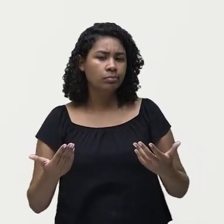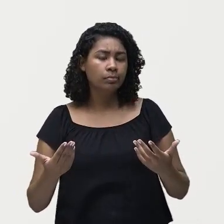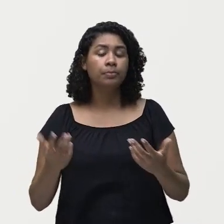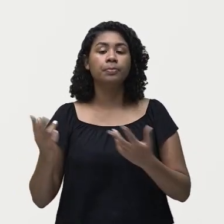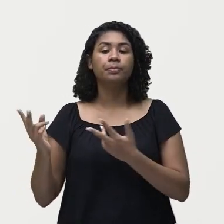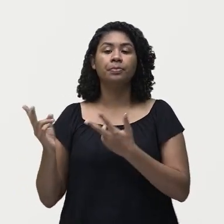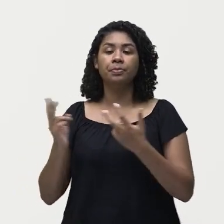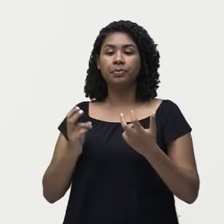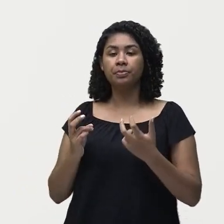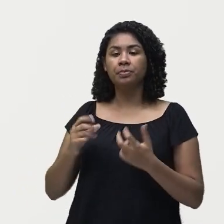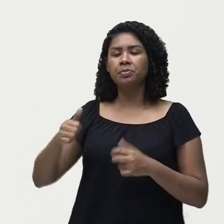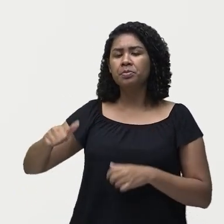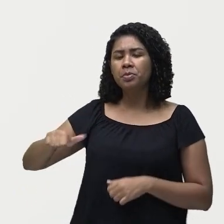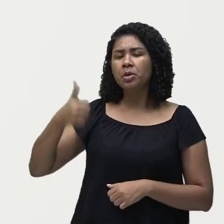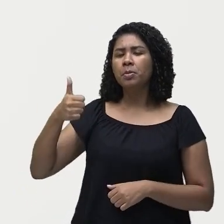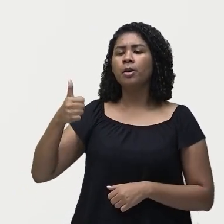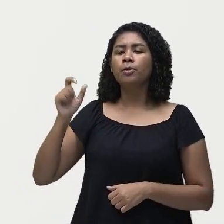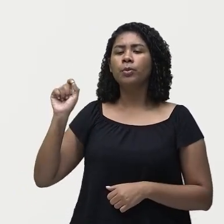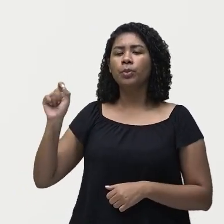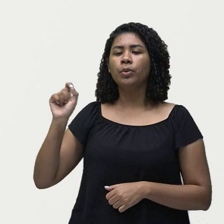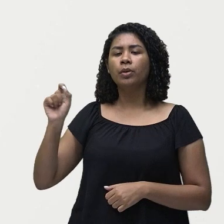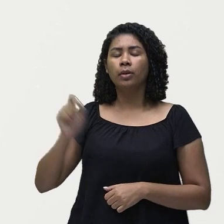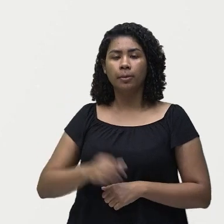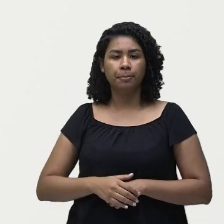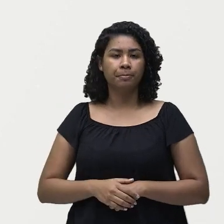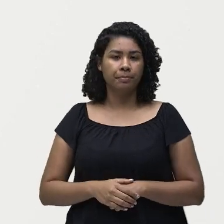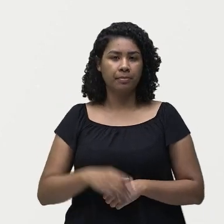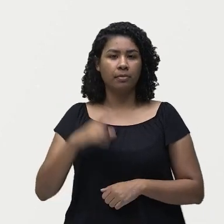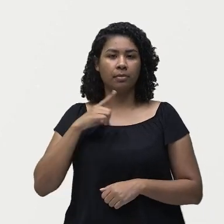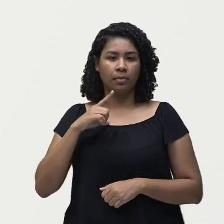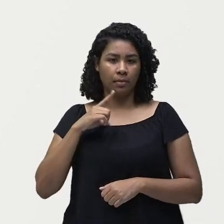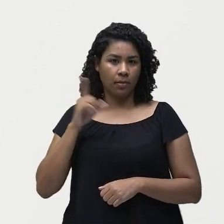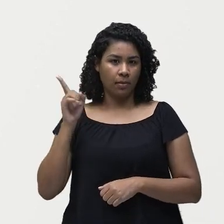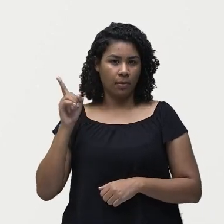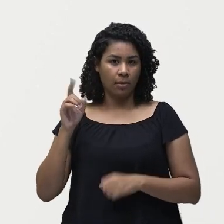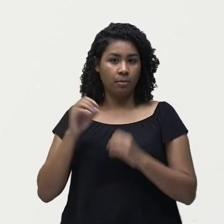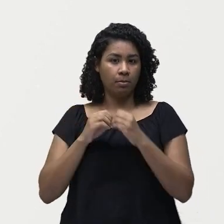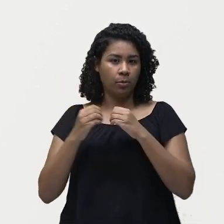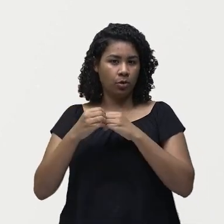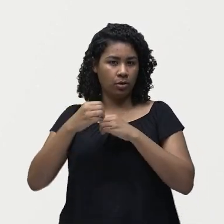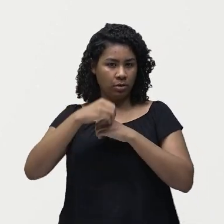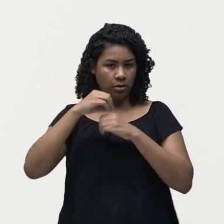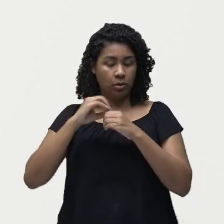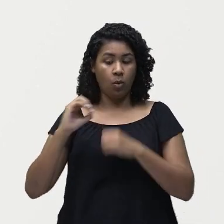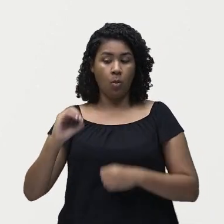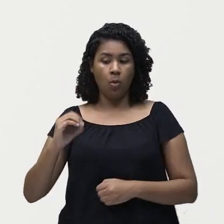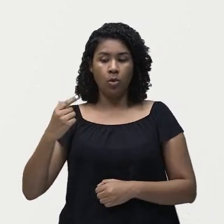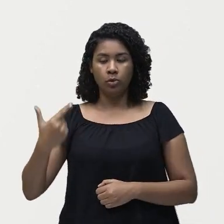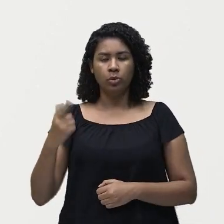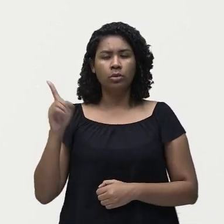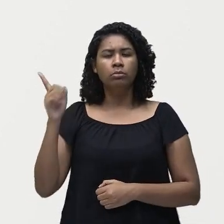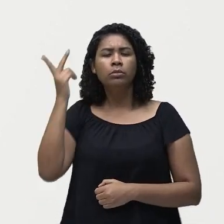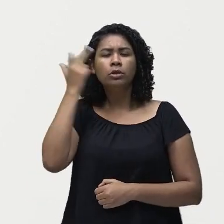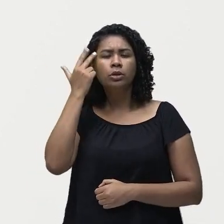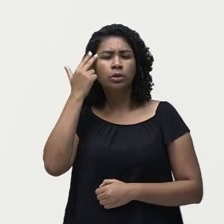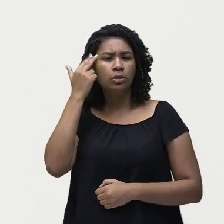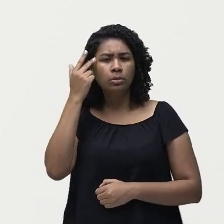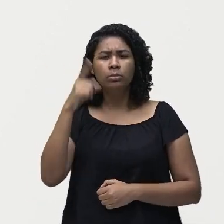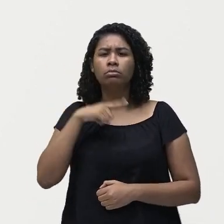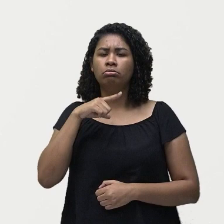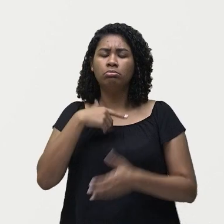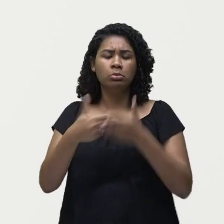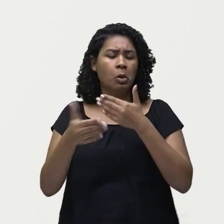observar, primeiramente, essa molécula de oxigênio que está presente onde? Na atmosfera, né? Aquela molécula que a gente